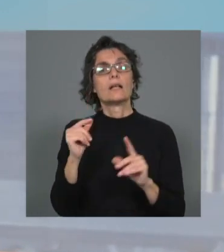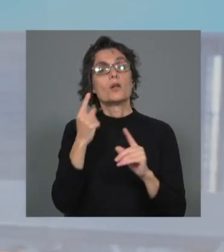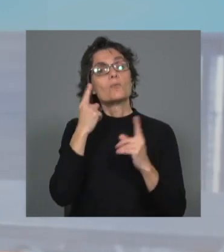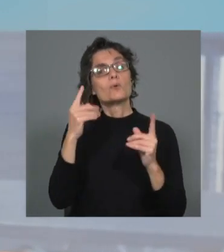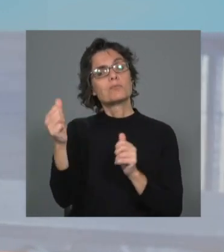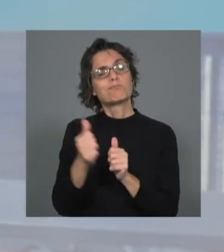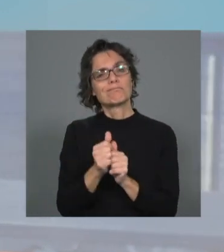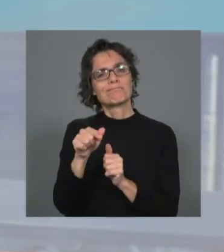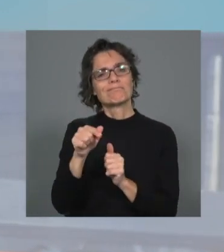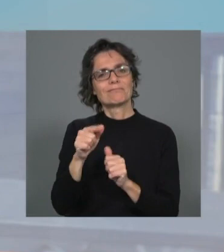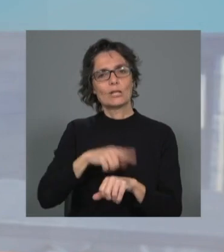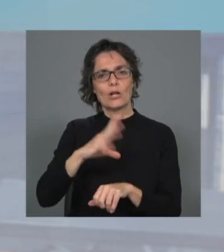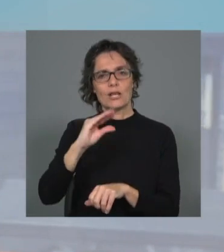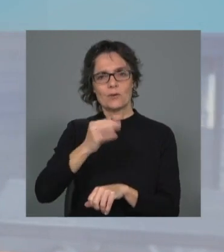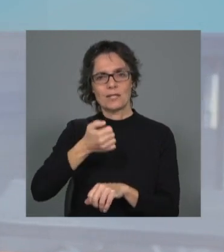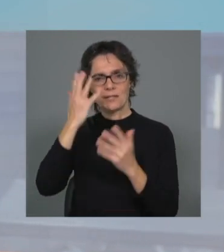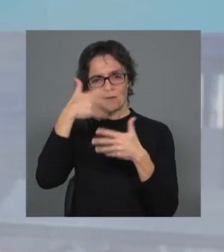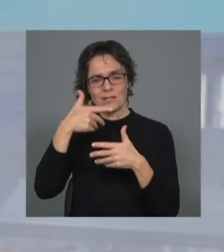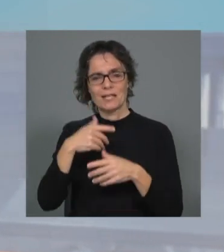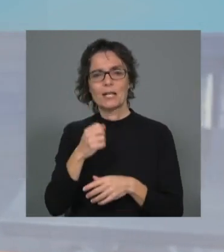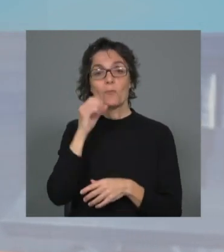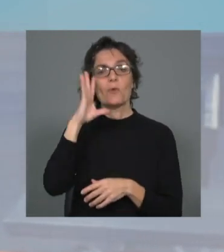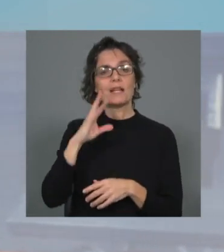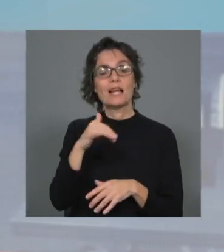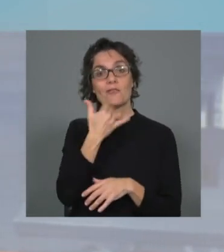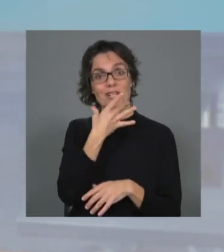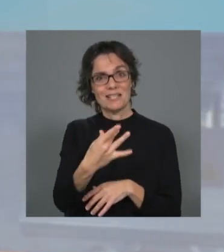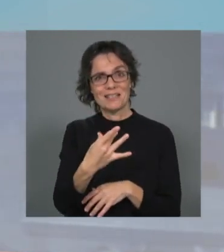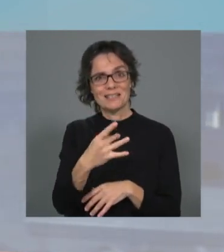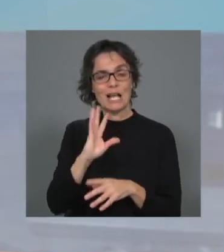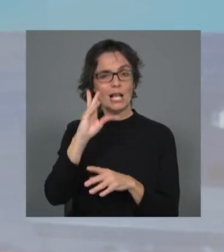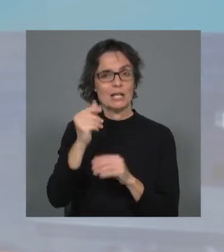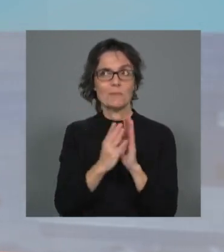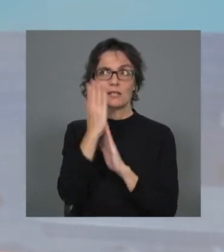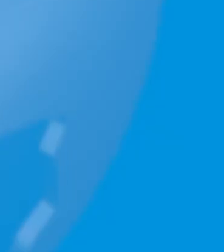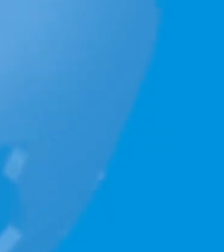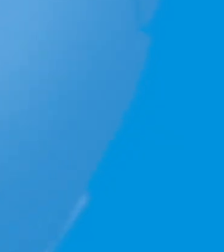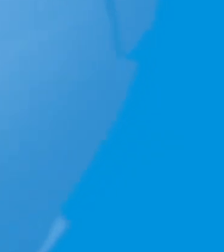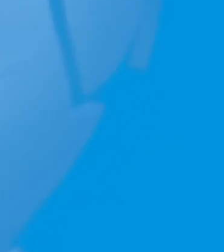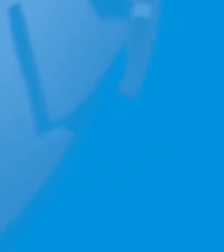companhia pelas 22h45. Votos de uma ótima tarde, Feliz Natal e até amanhã, se Deus quiser.